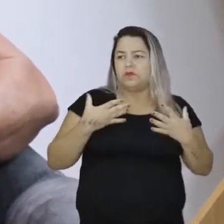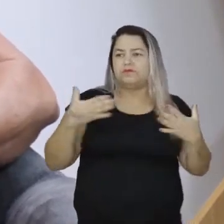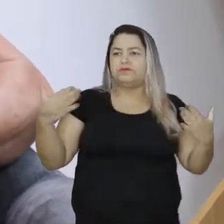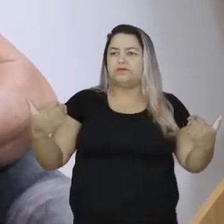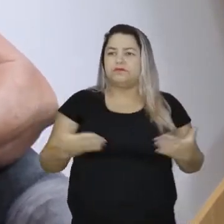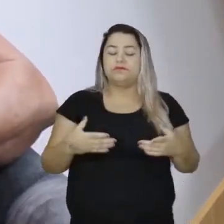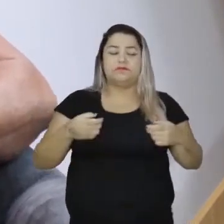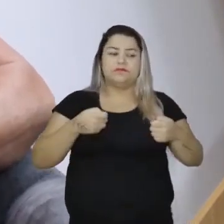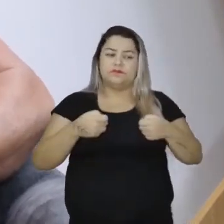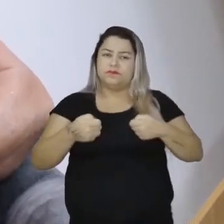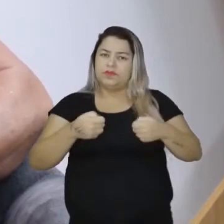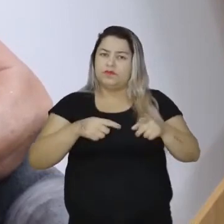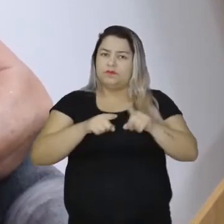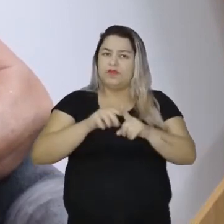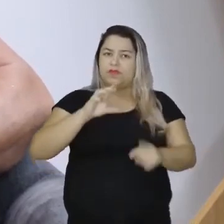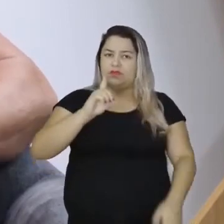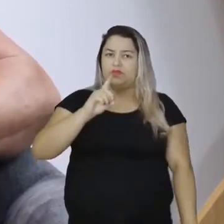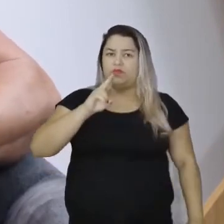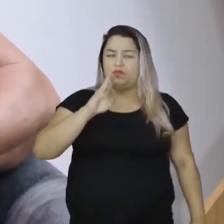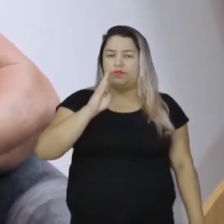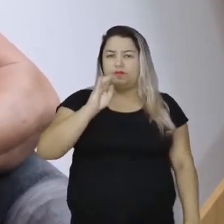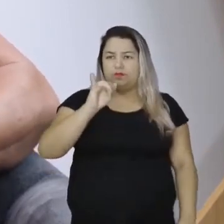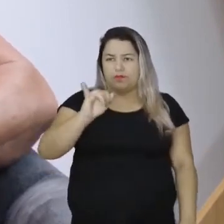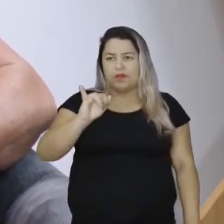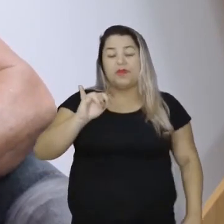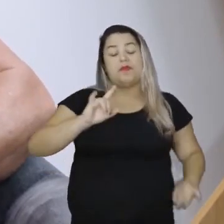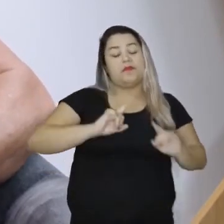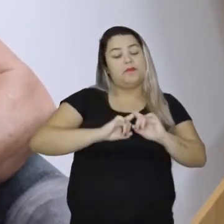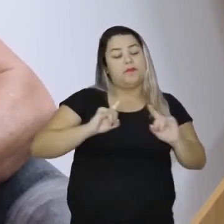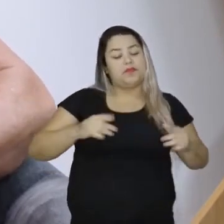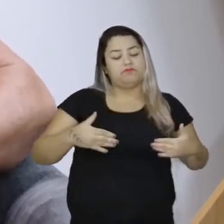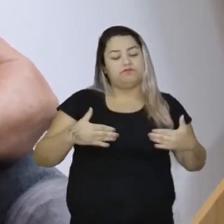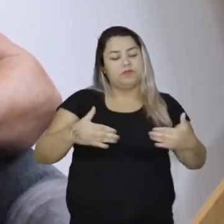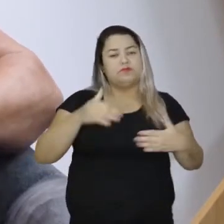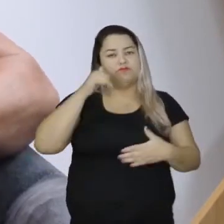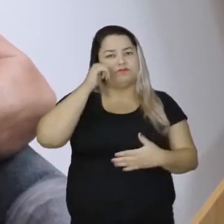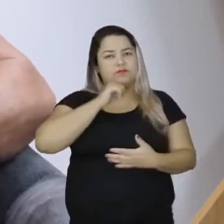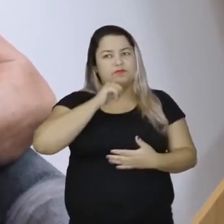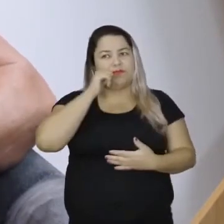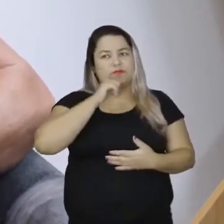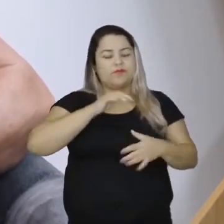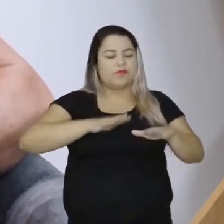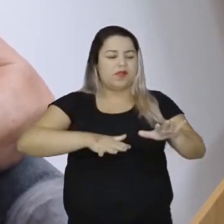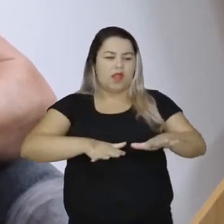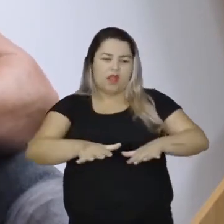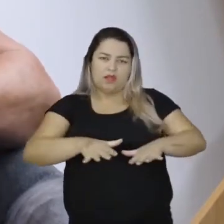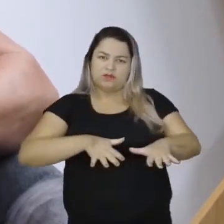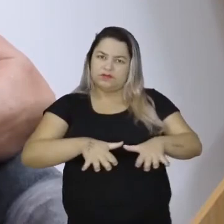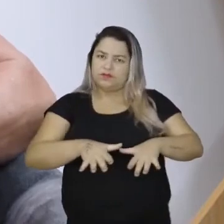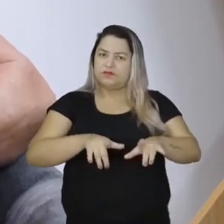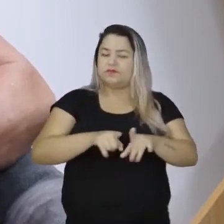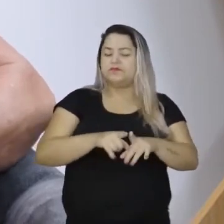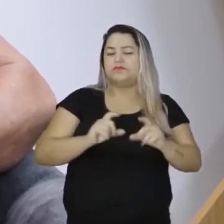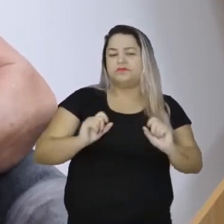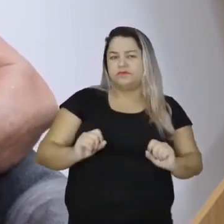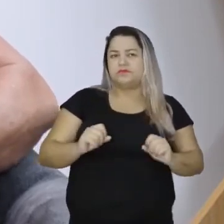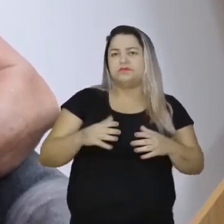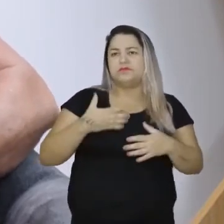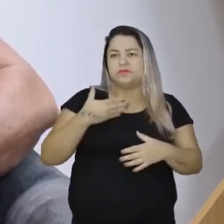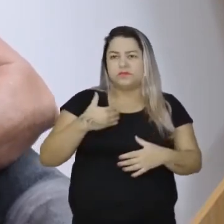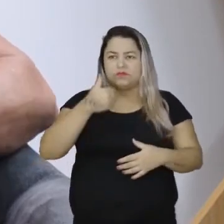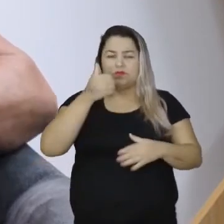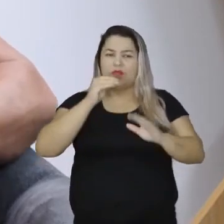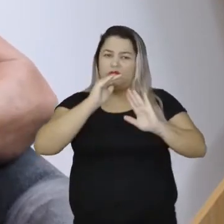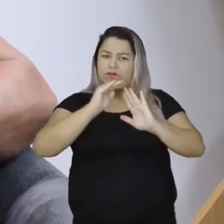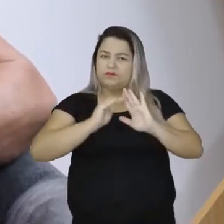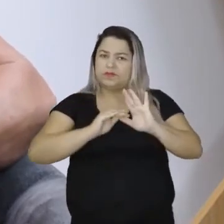nas negociações em Dubai. Mas também o Ministério das Mulheres está fazendo sua movimentação para consolidar suas